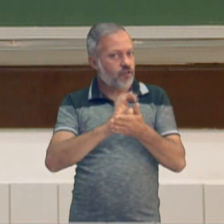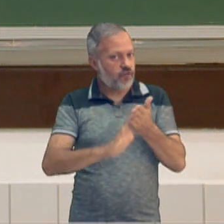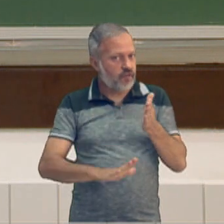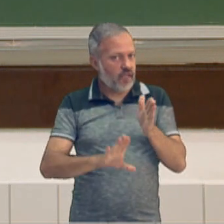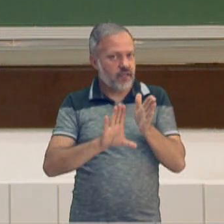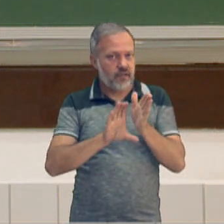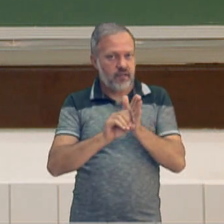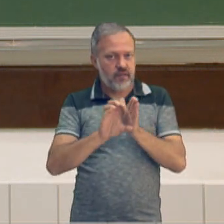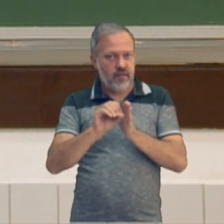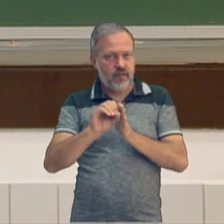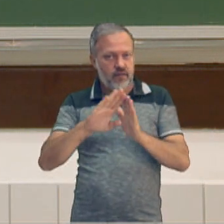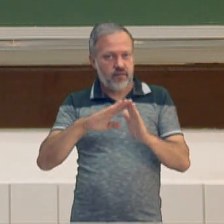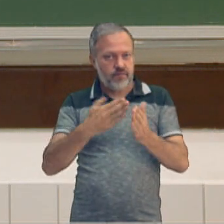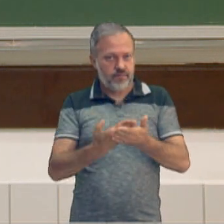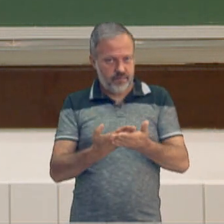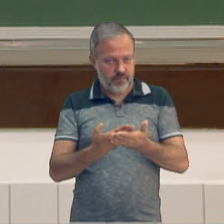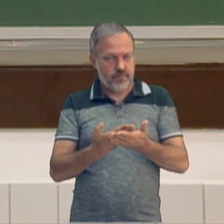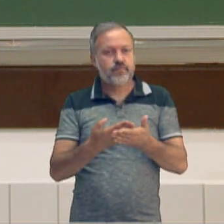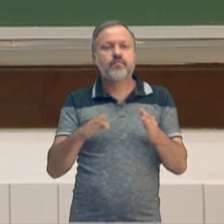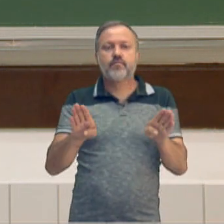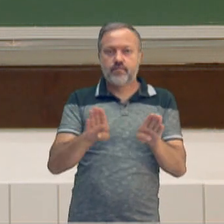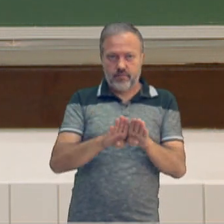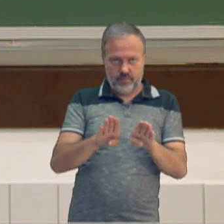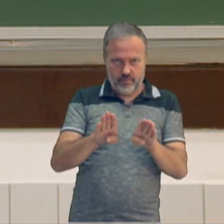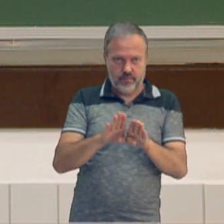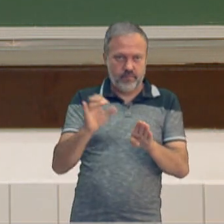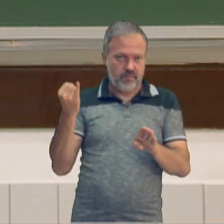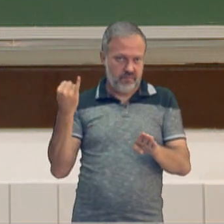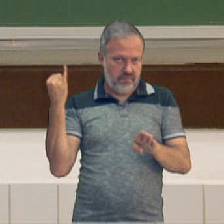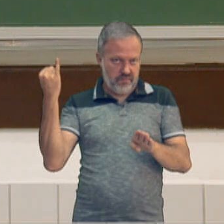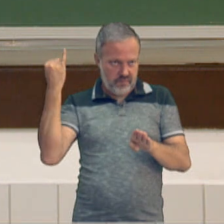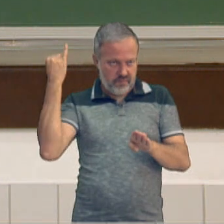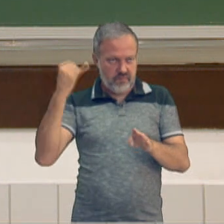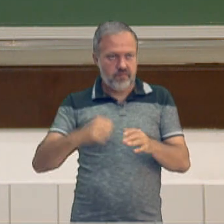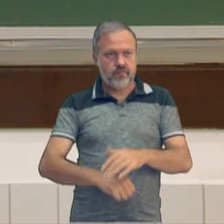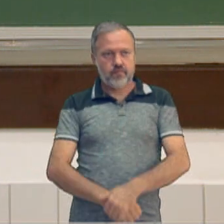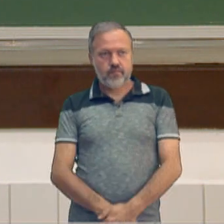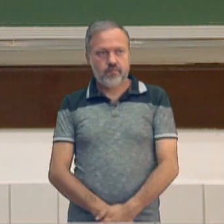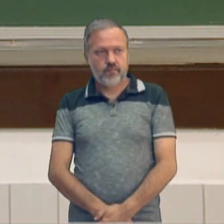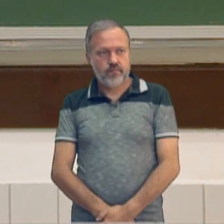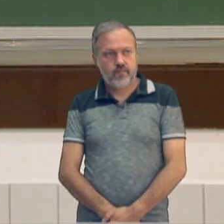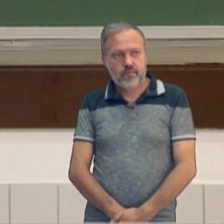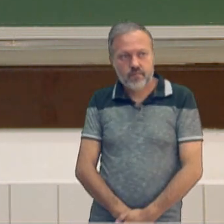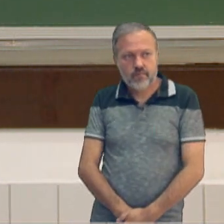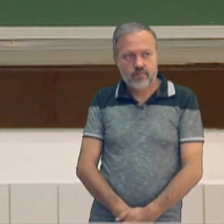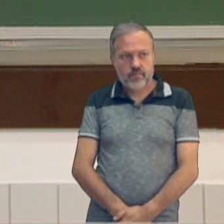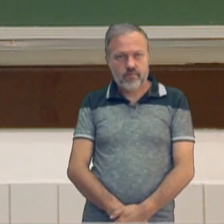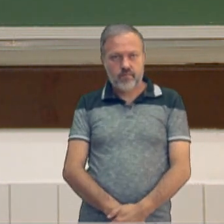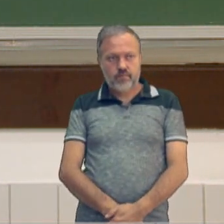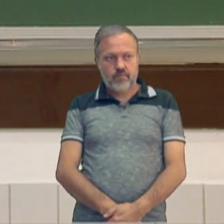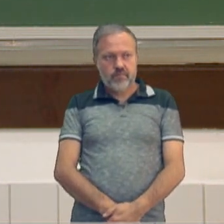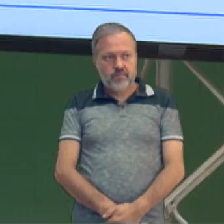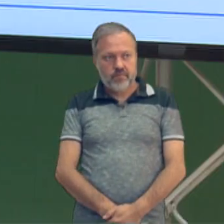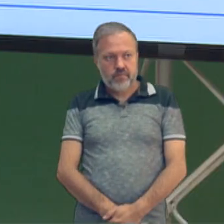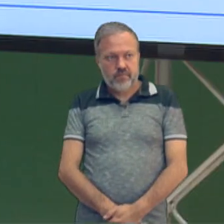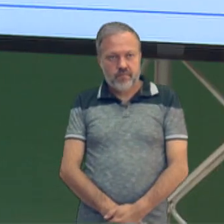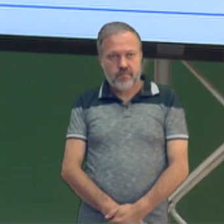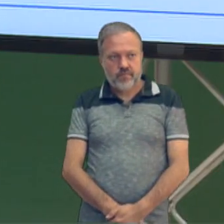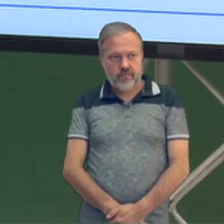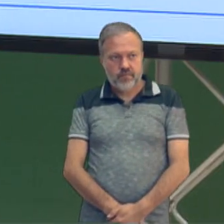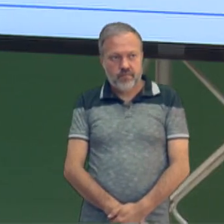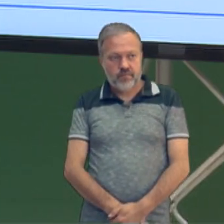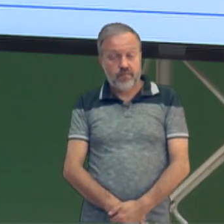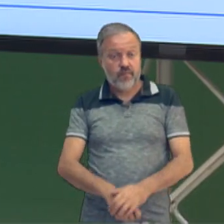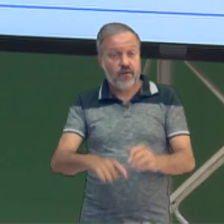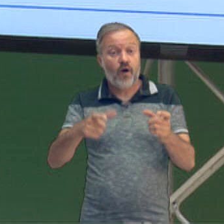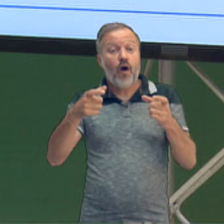tá? Lá também é importante, é lá que vocês vão interagir com os professores de vocês, inclusive. Então, ali, gente, nossa fonte primária de obtenção